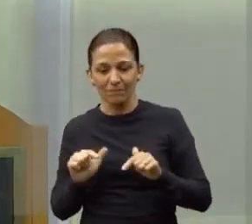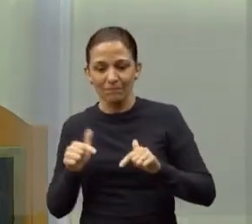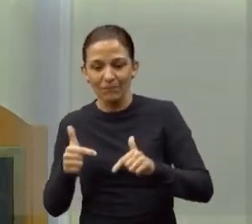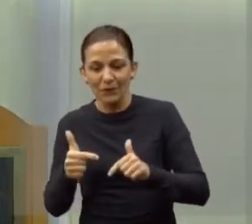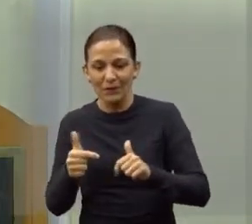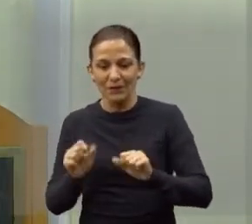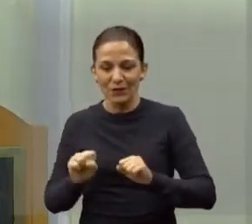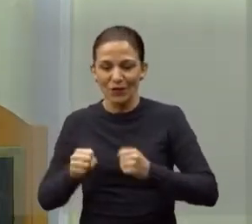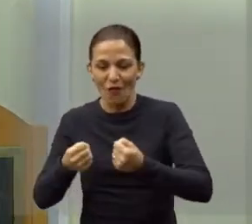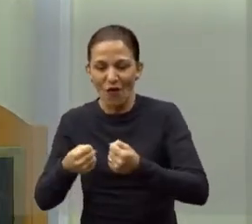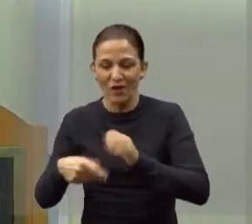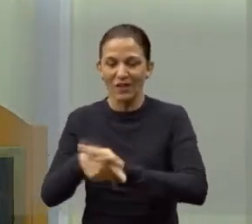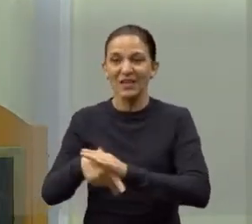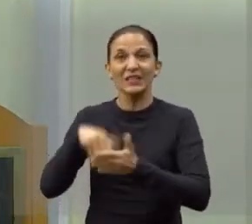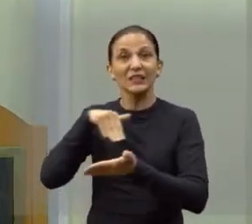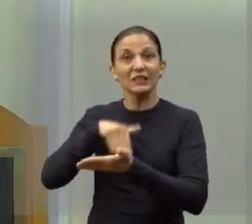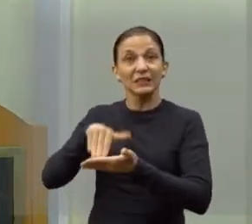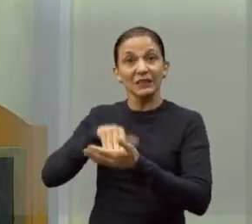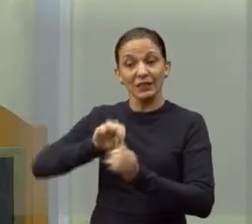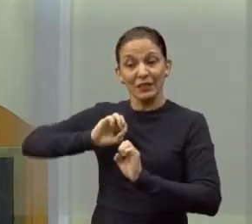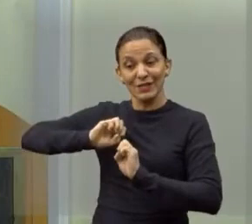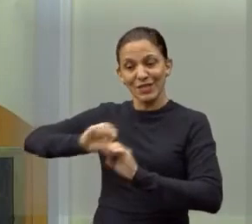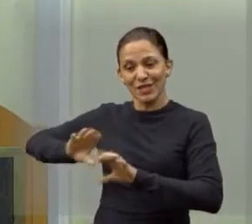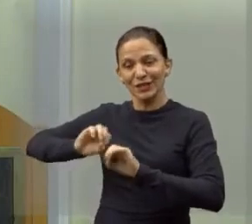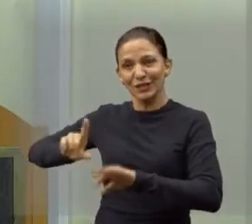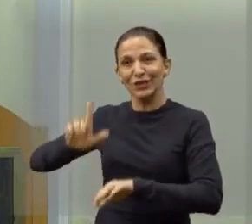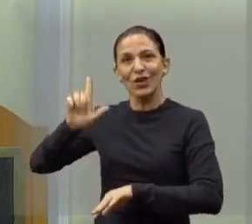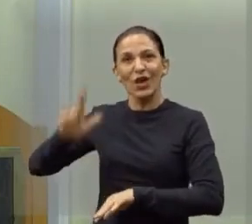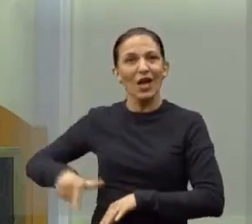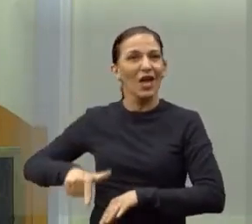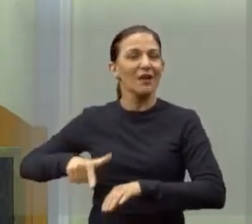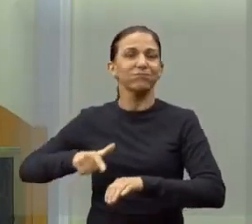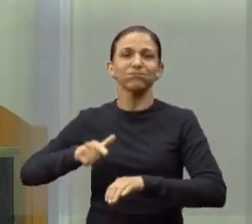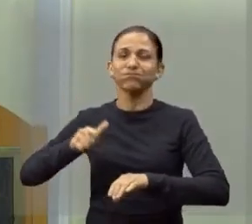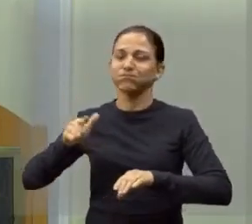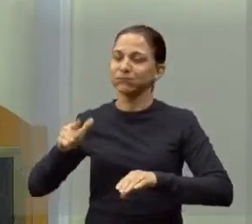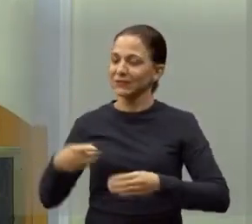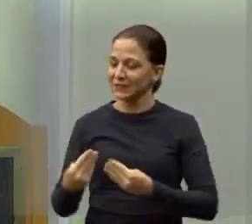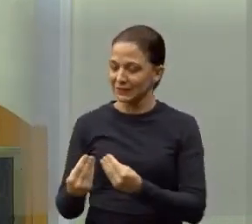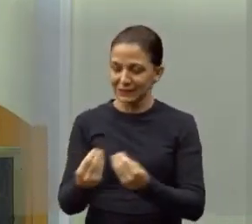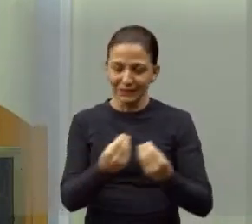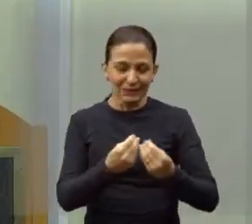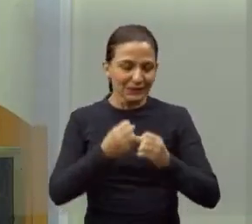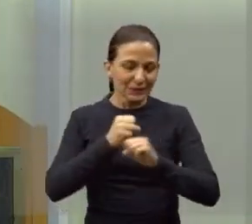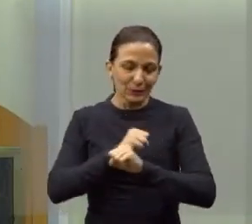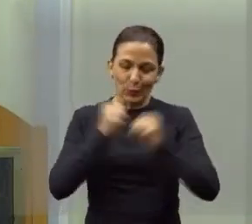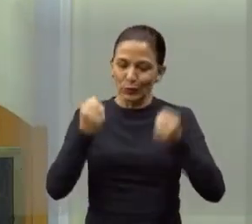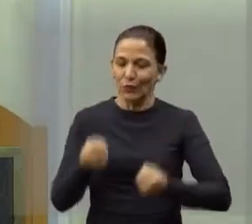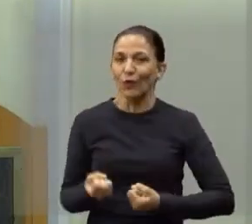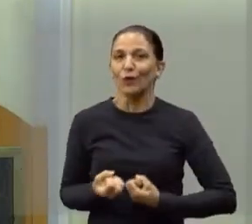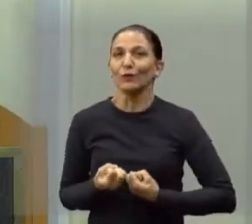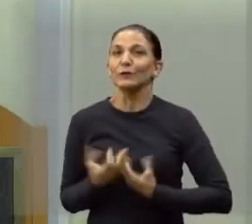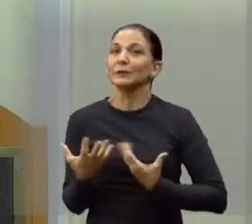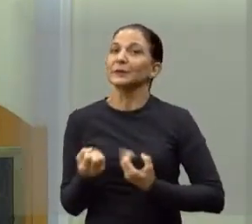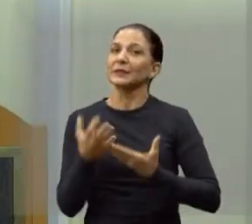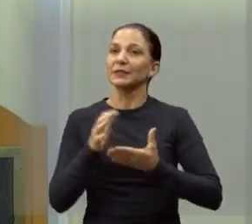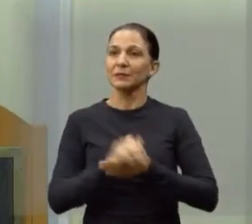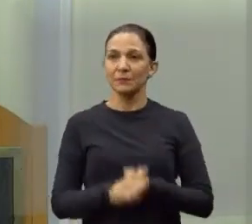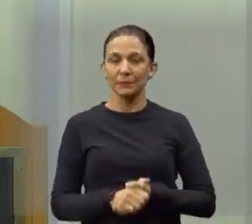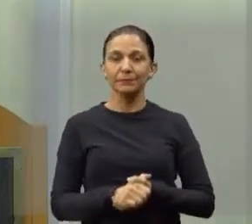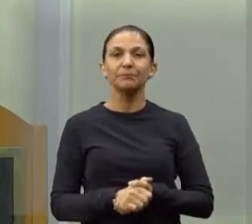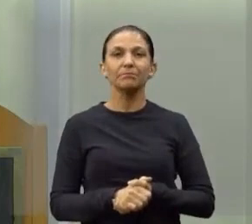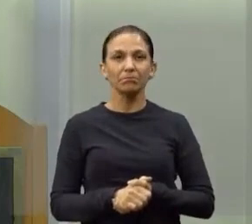uma doação para a Secretaria de Educação é de uma grandeza inenarrável. E, para concluir a minha